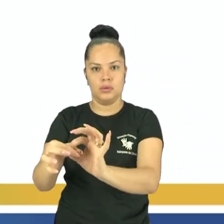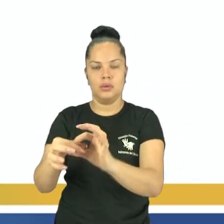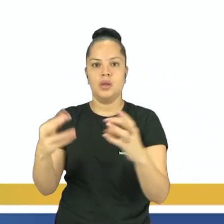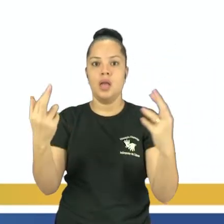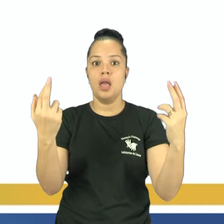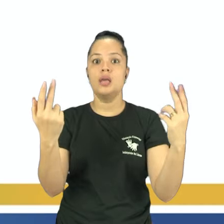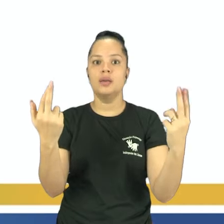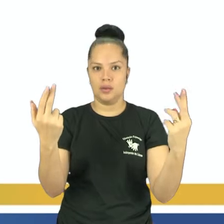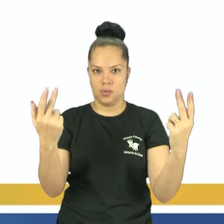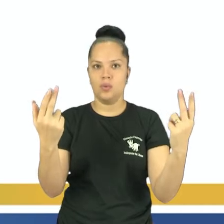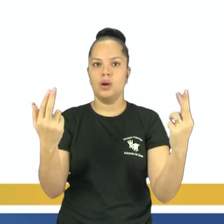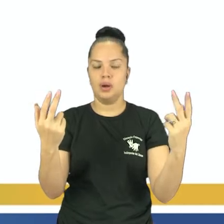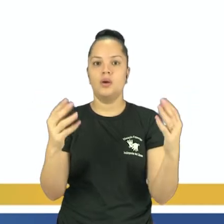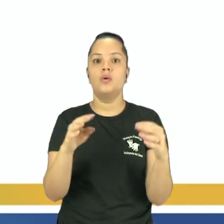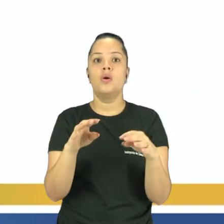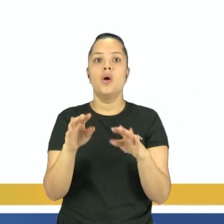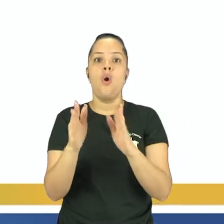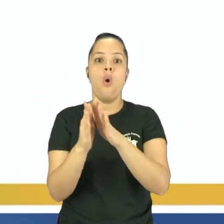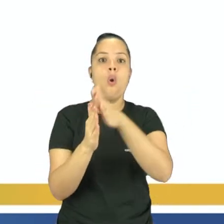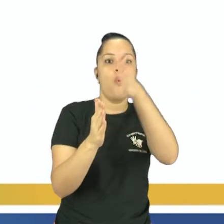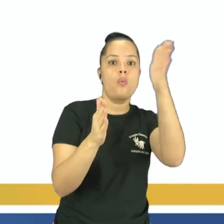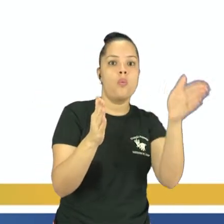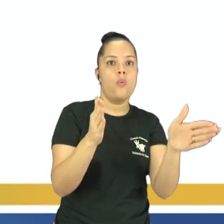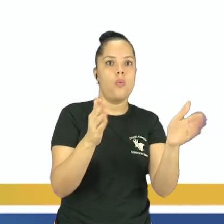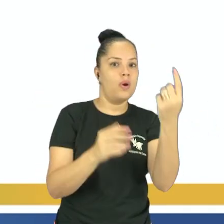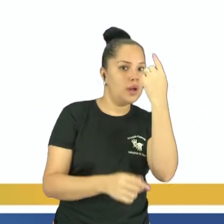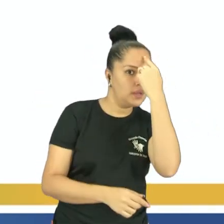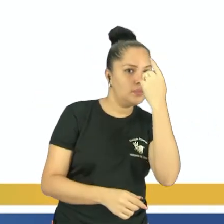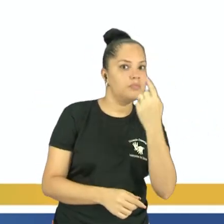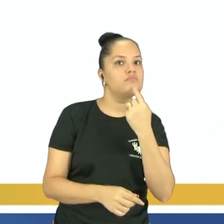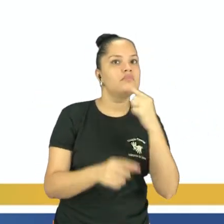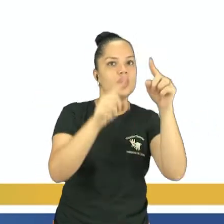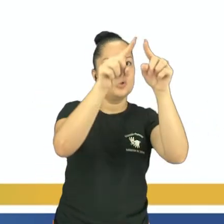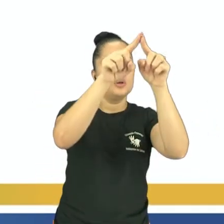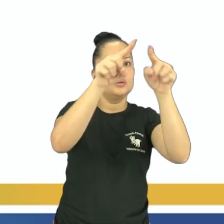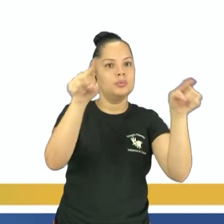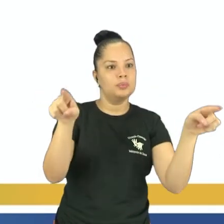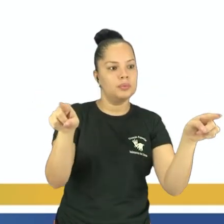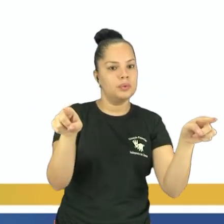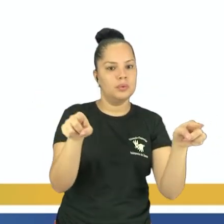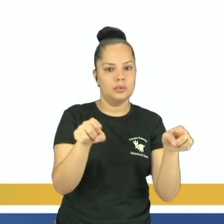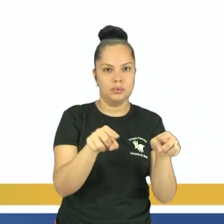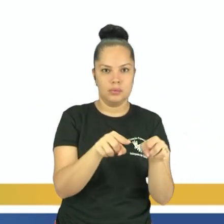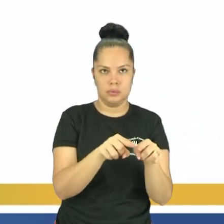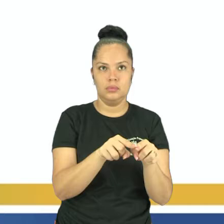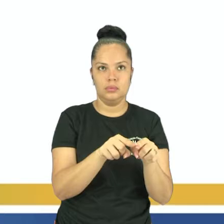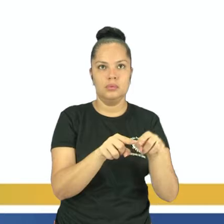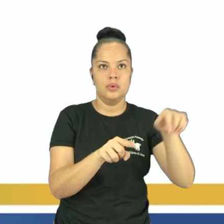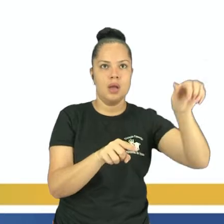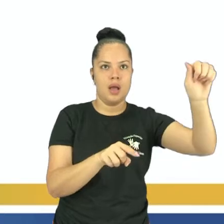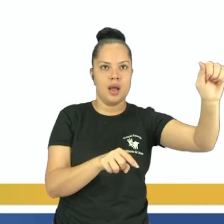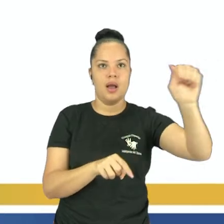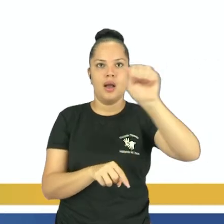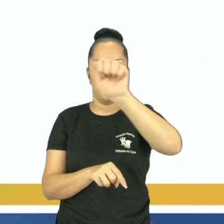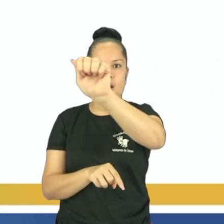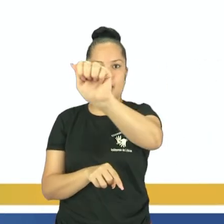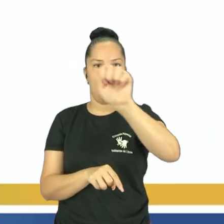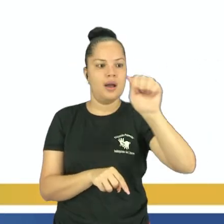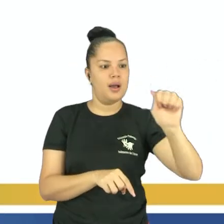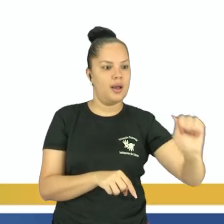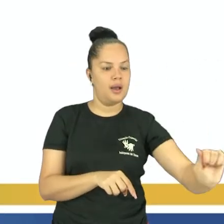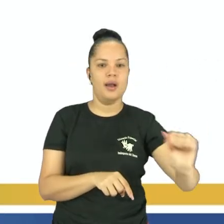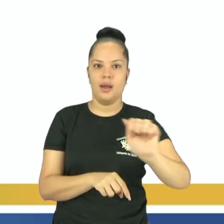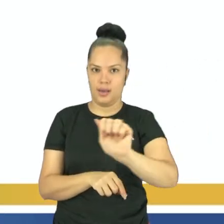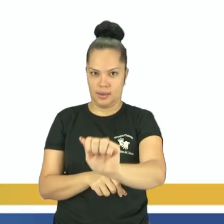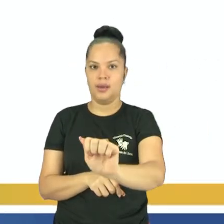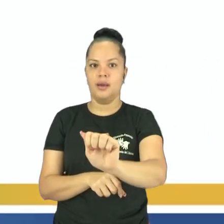apresentando, apesar dele possuir lados congruentes, né, ele não vai ser aí, nesse caso, essa figura apresentada em lilás aí, ele não